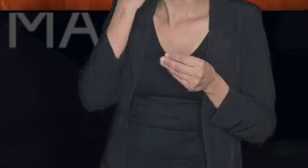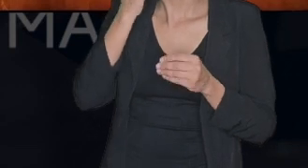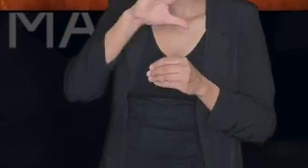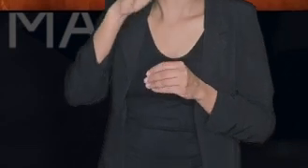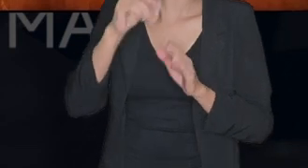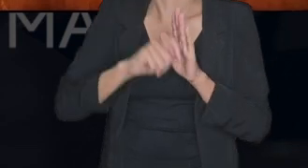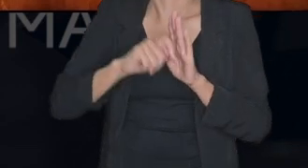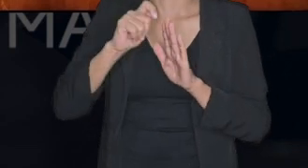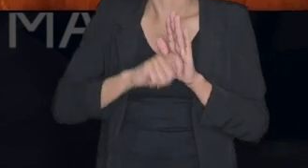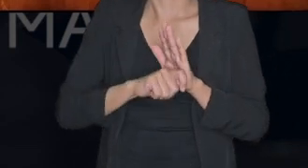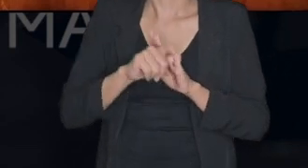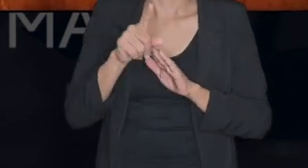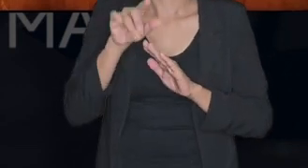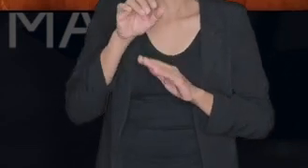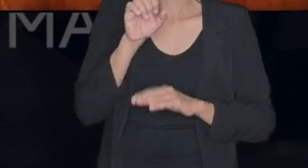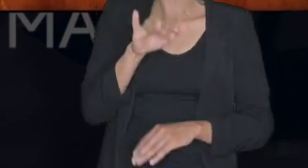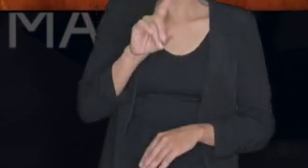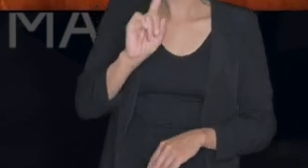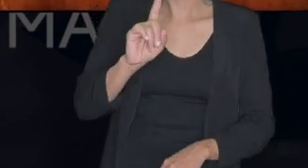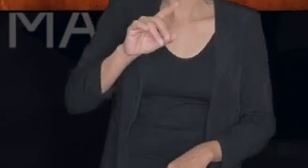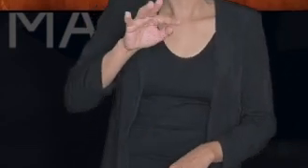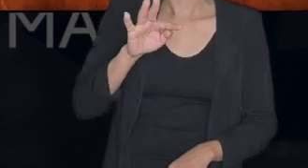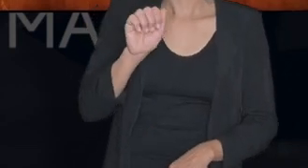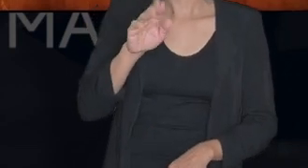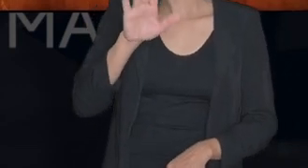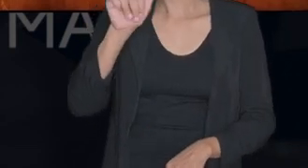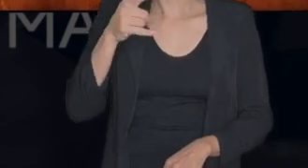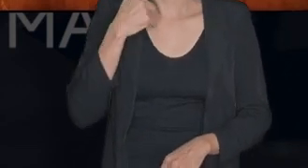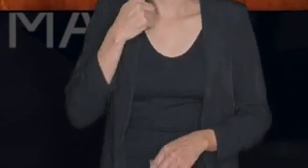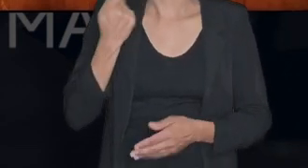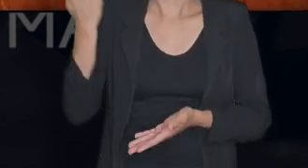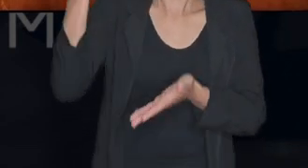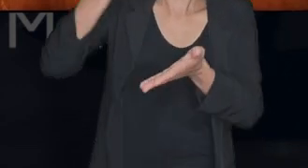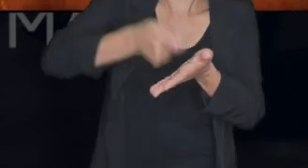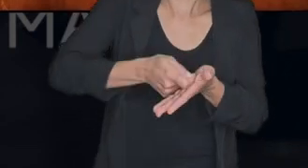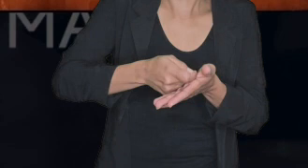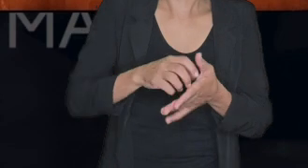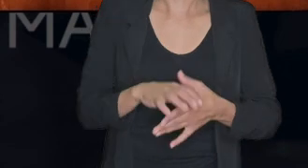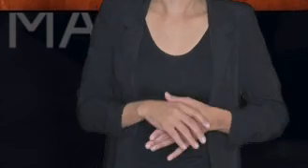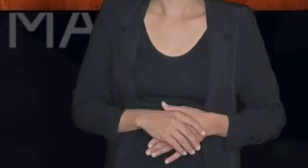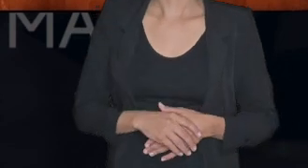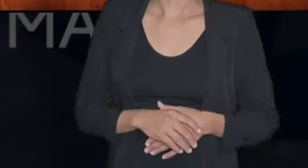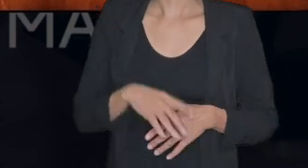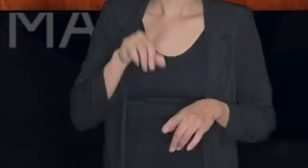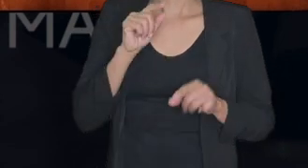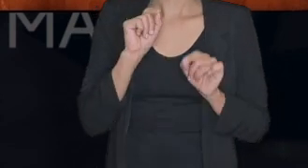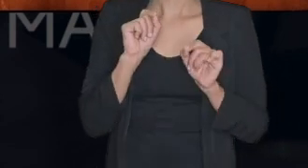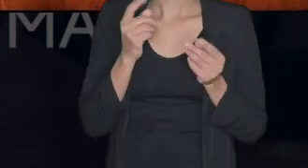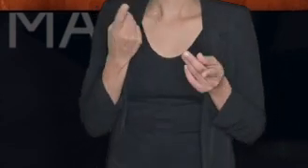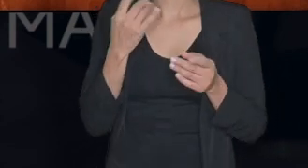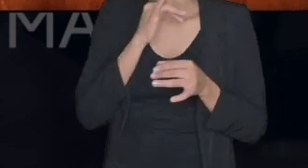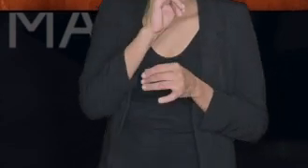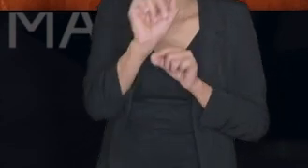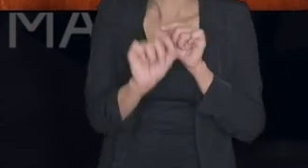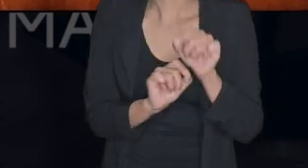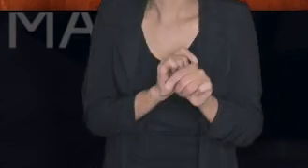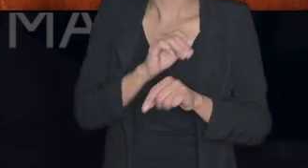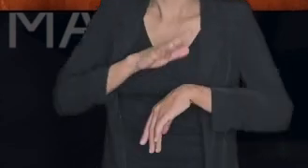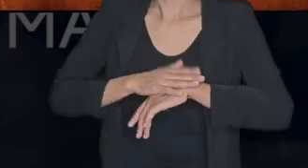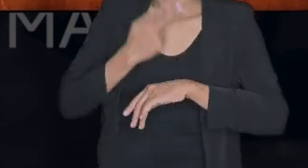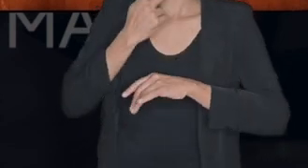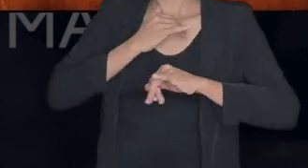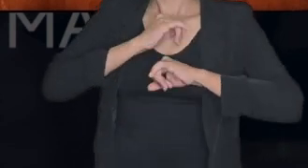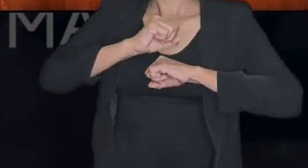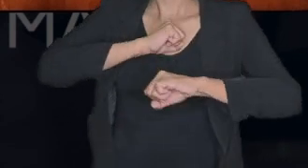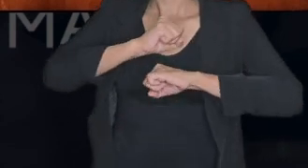tabelião, qualquer lambança que faça. Isso para dizer o quê? Quando a gente vê um debate, ora, a